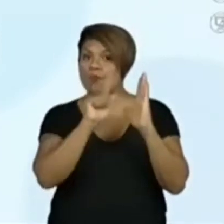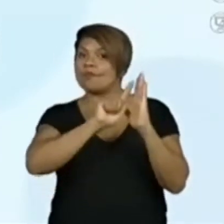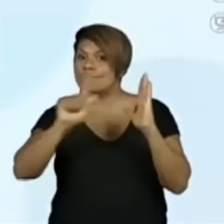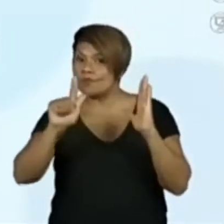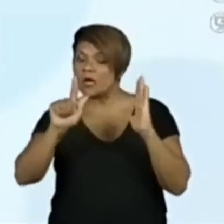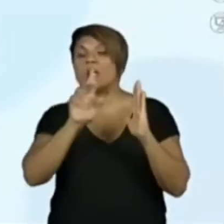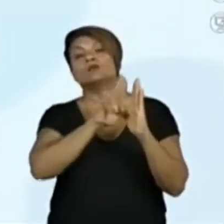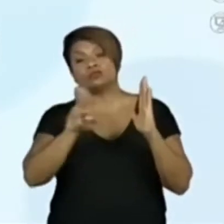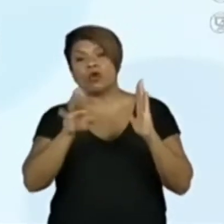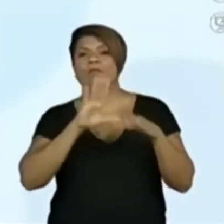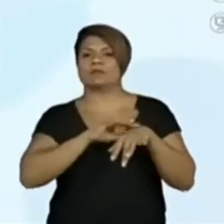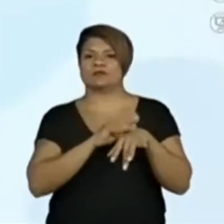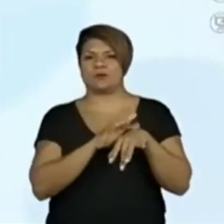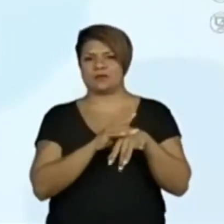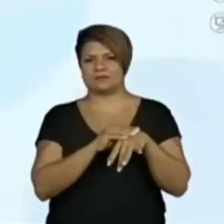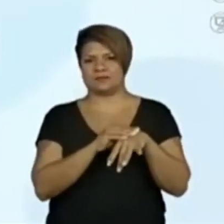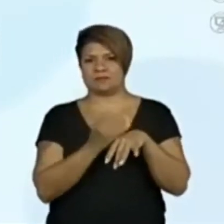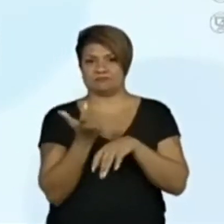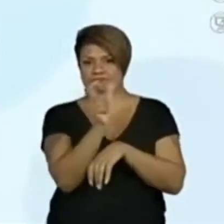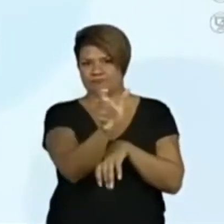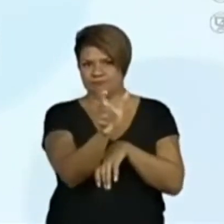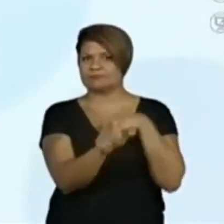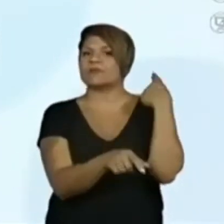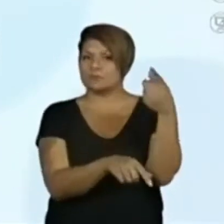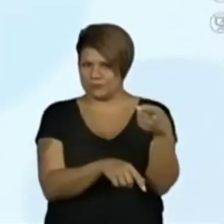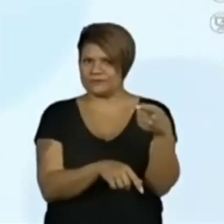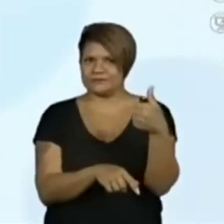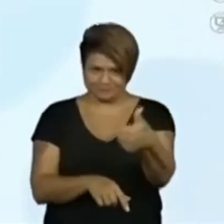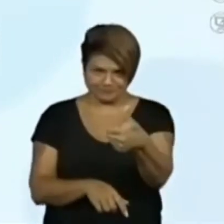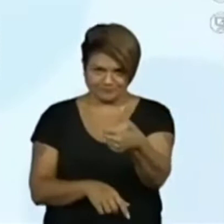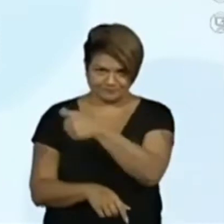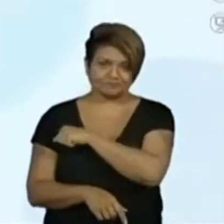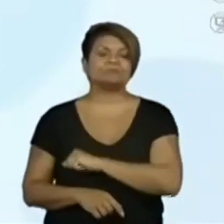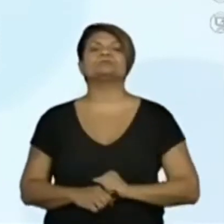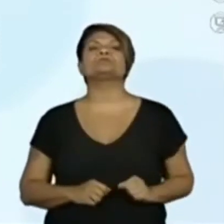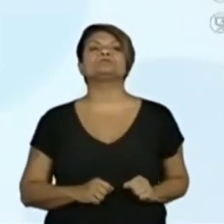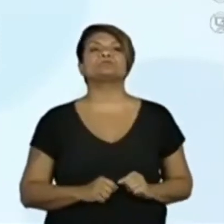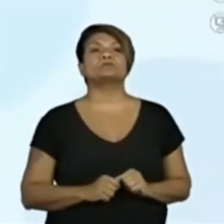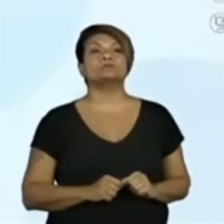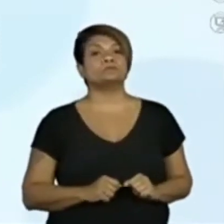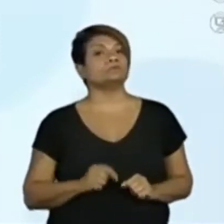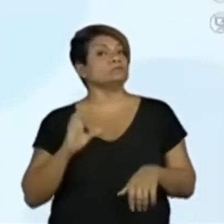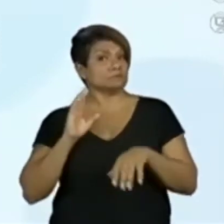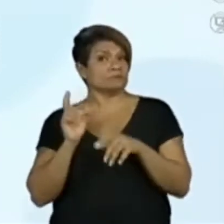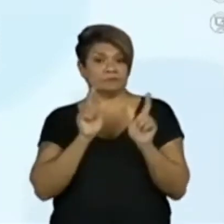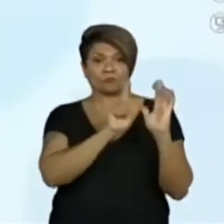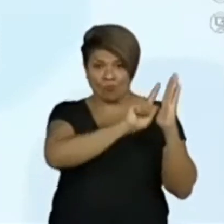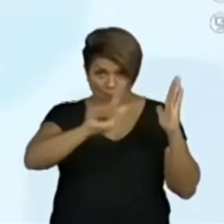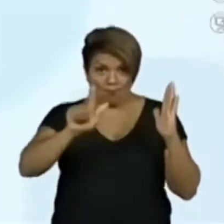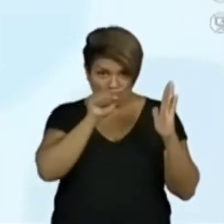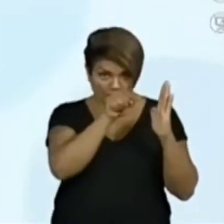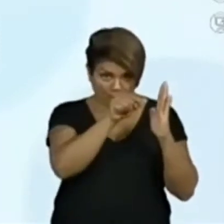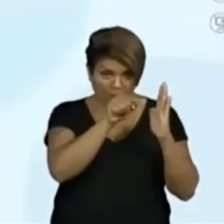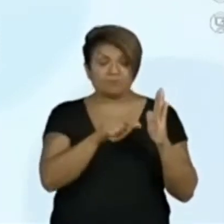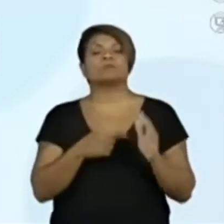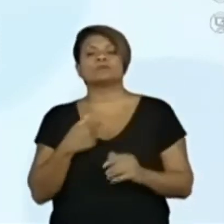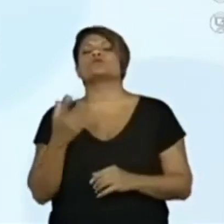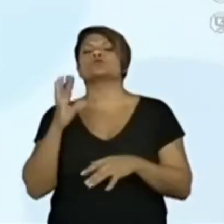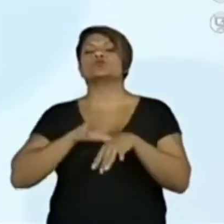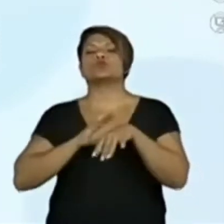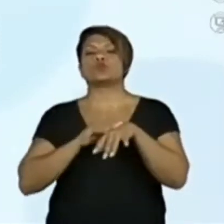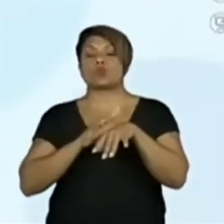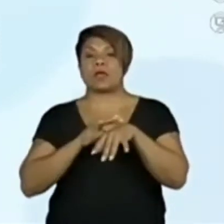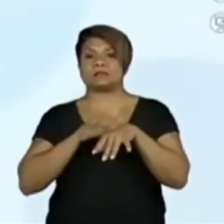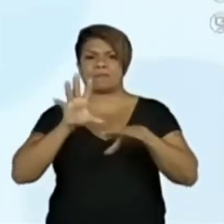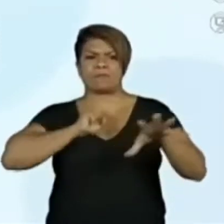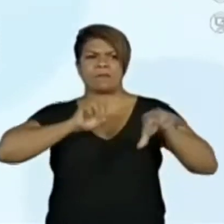da doença que vamos inserir nessa lacuna. É uma doença contagiosa, provocada